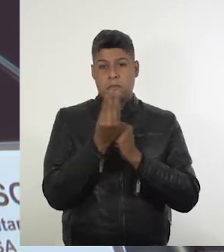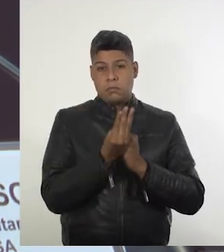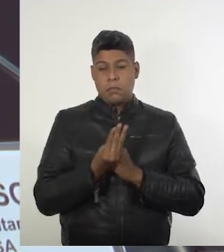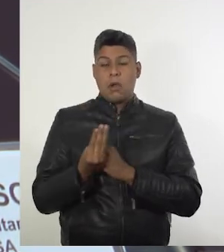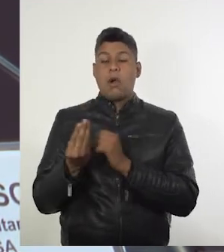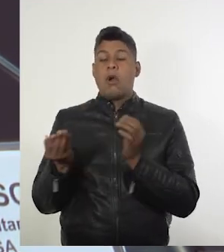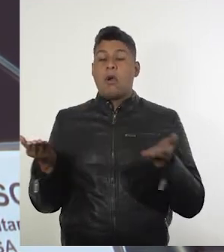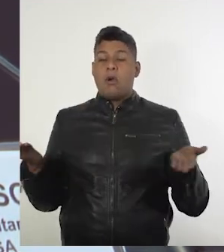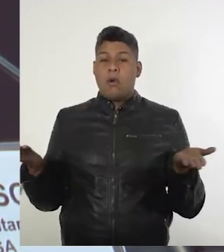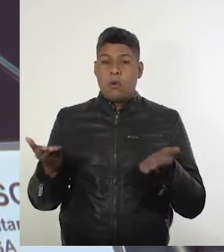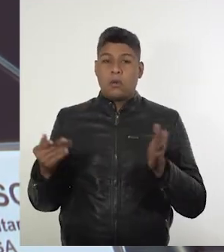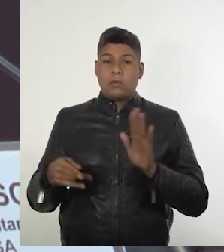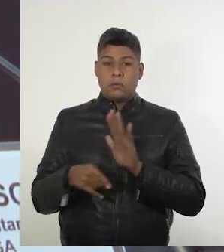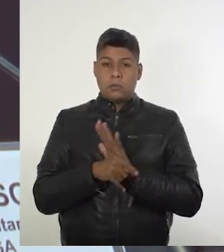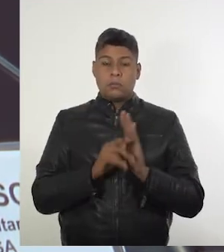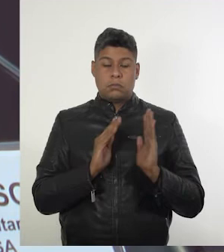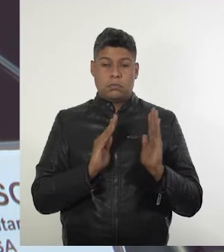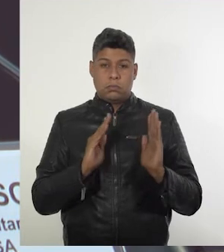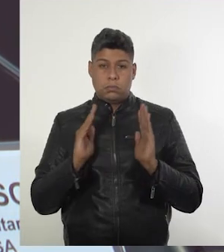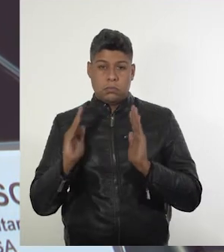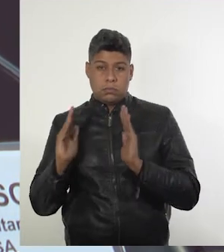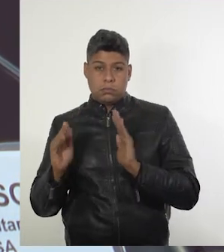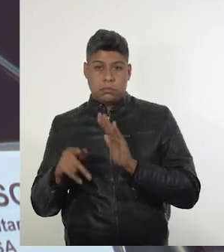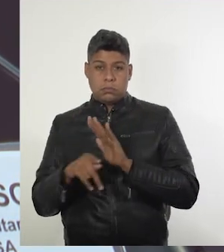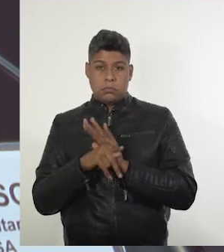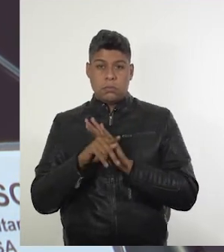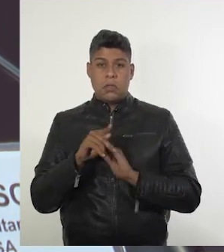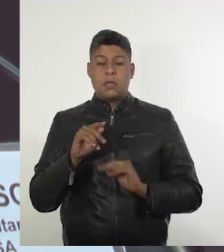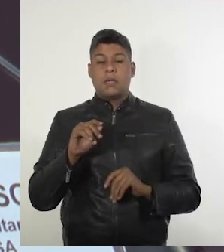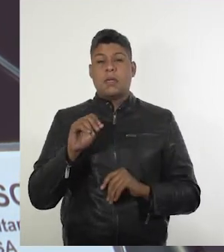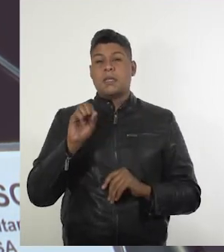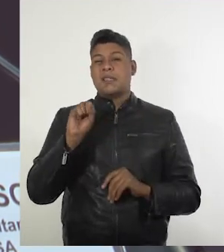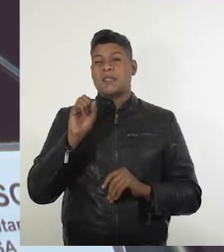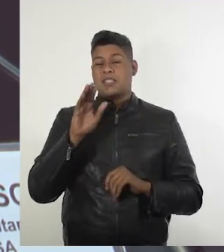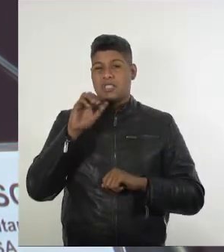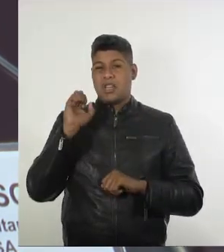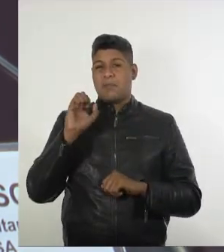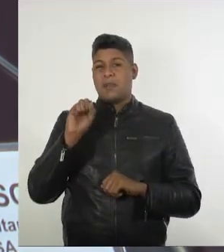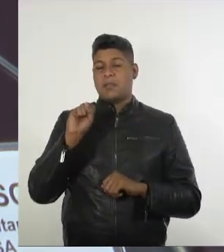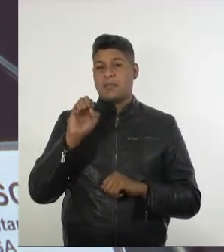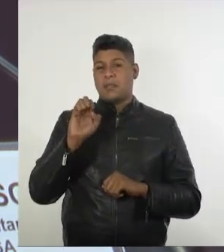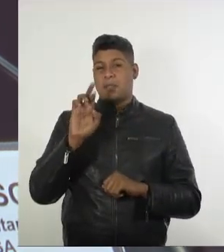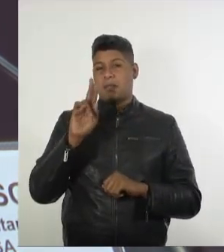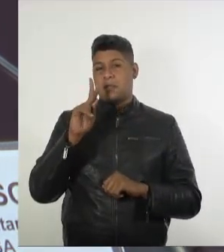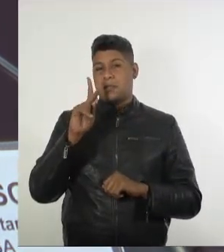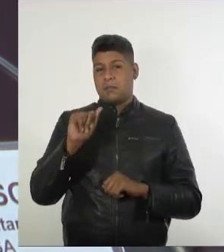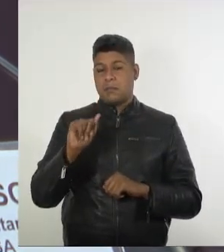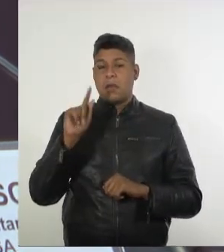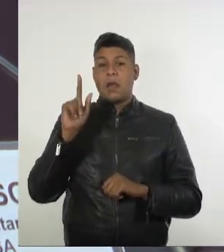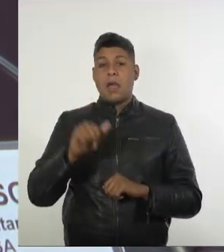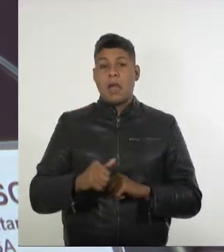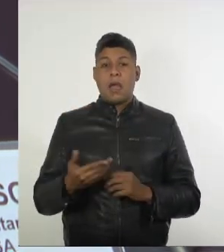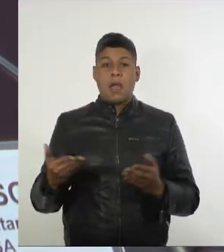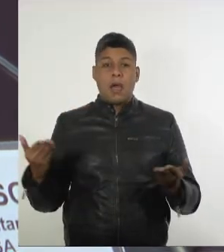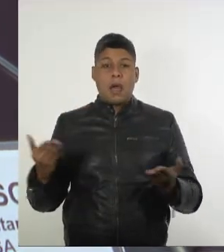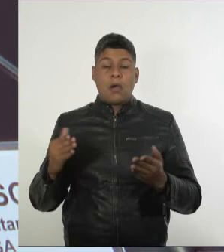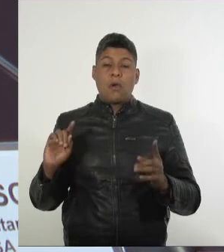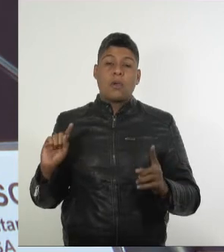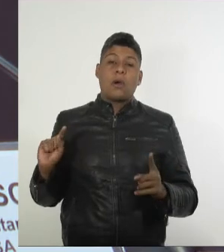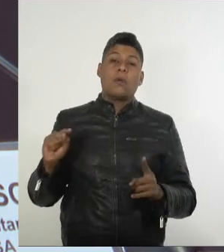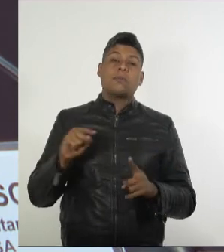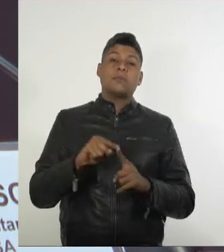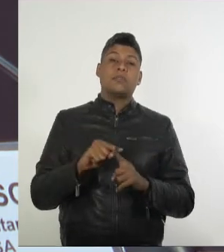relação ao sequenciamento, né, das cepas do SARS-CoV-2, é importante a gente também saber que é uma ação que ela não tem agora um